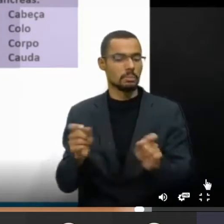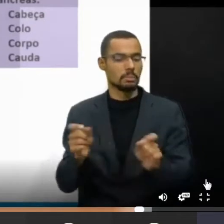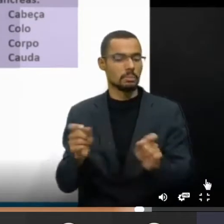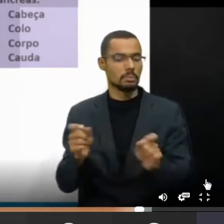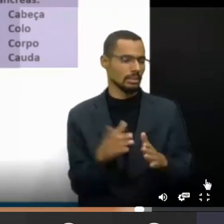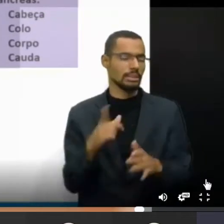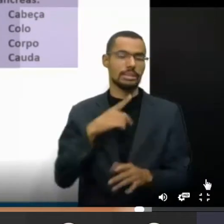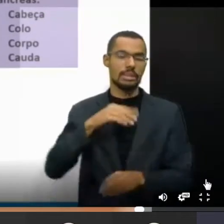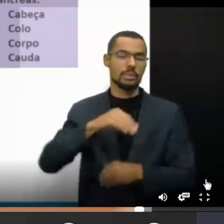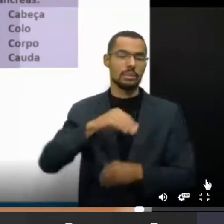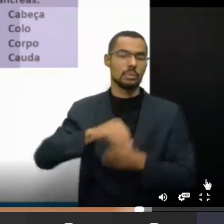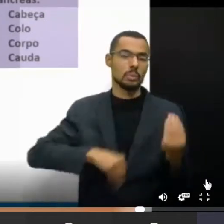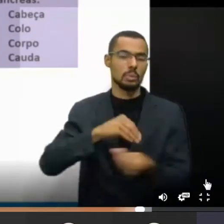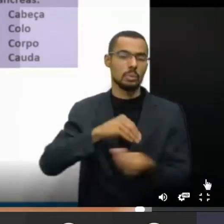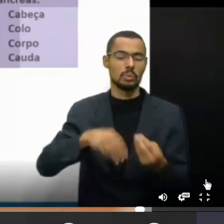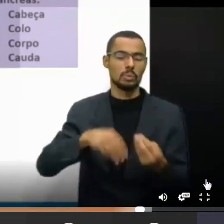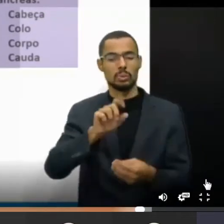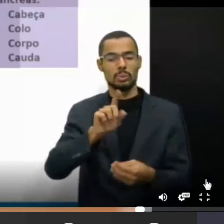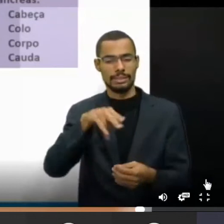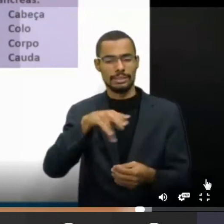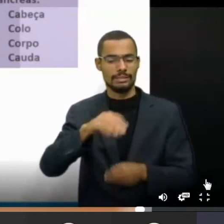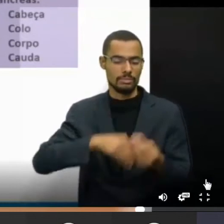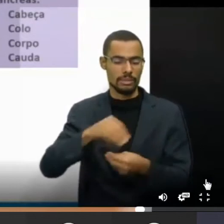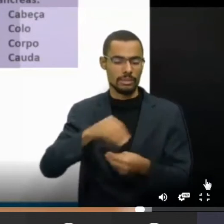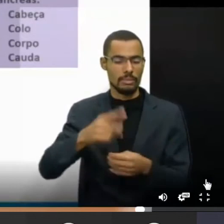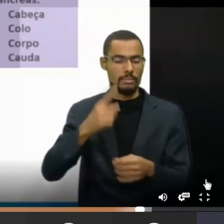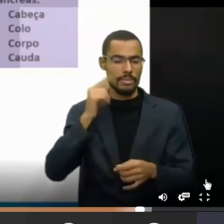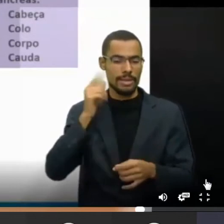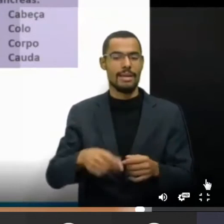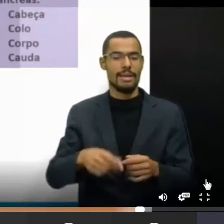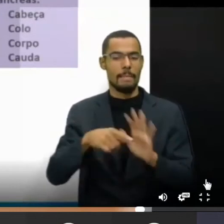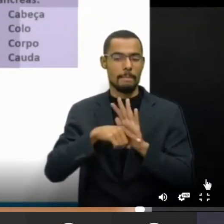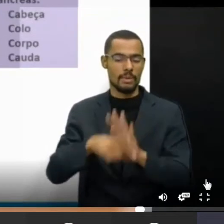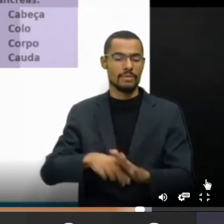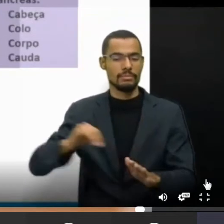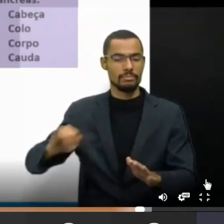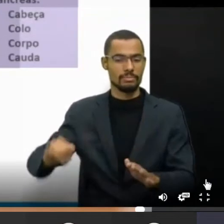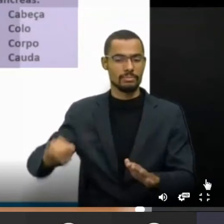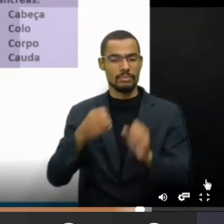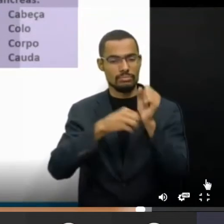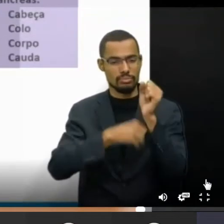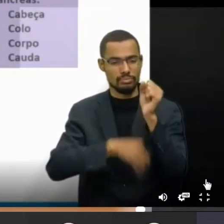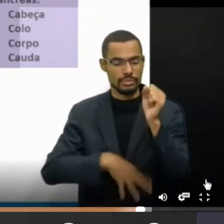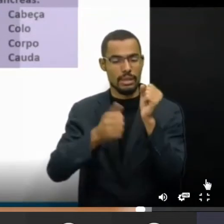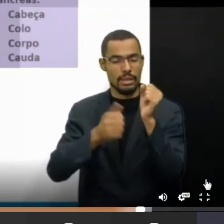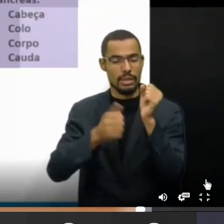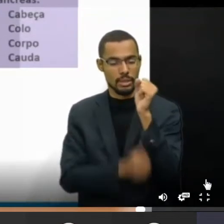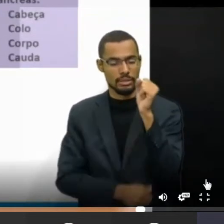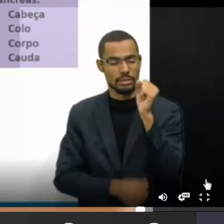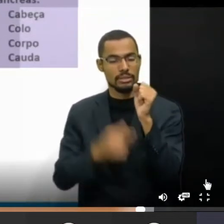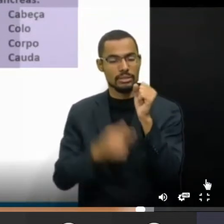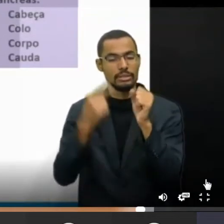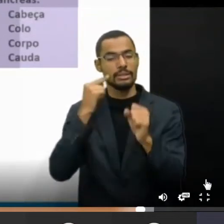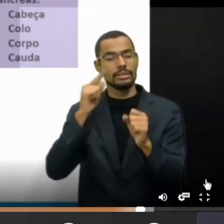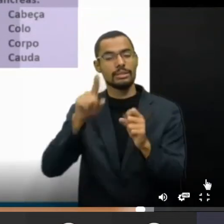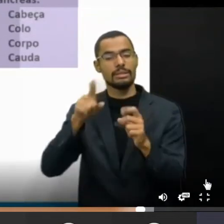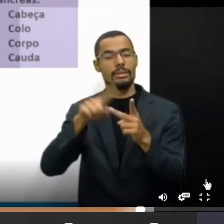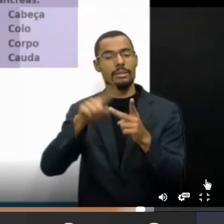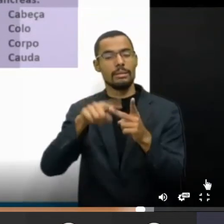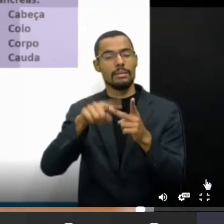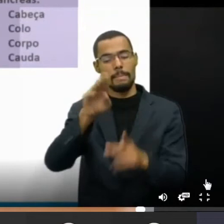de substâncias que participam, então, do processo de digestão. E associado a ele, a gente tem a vesícula